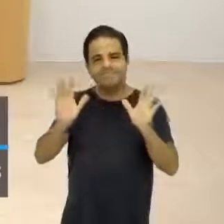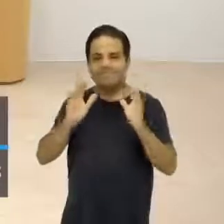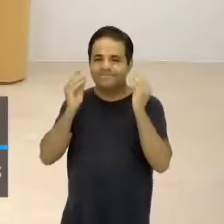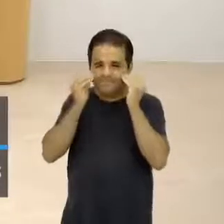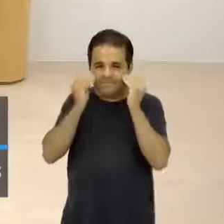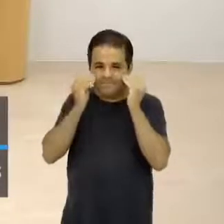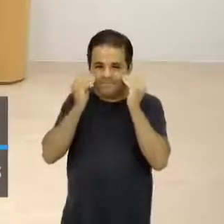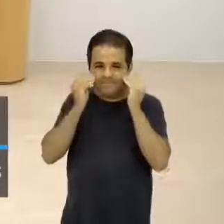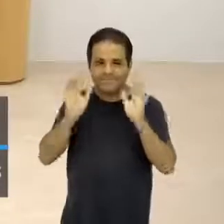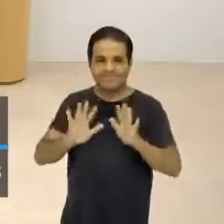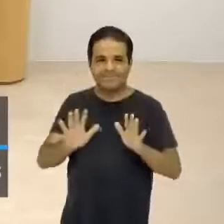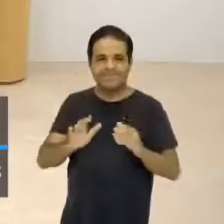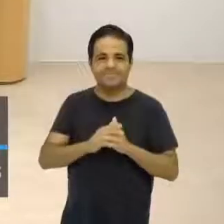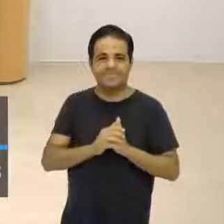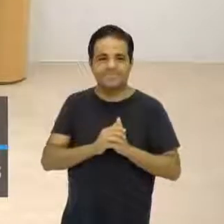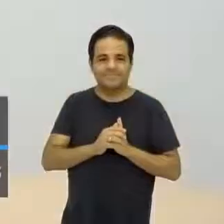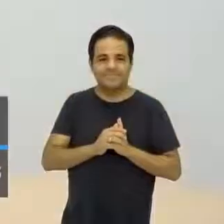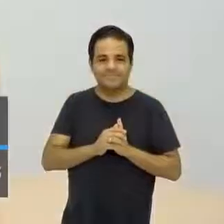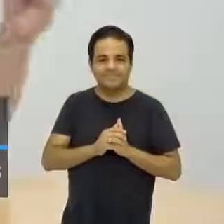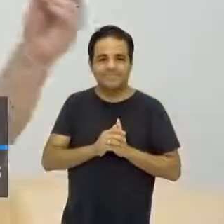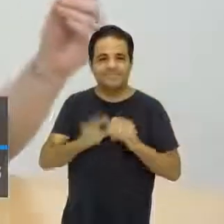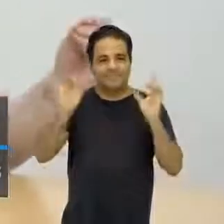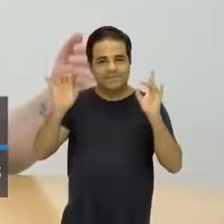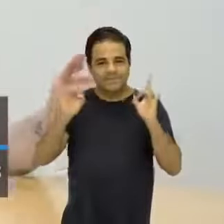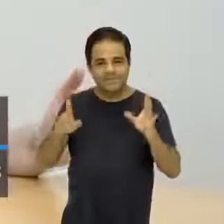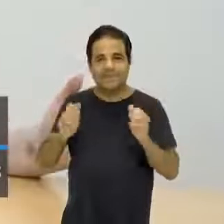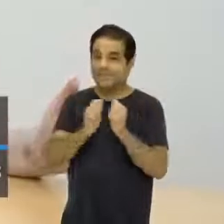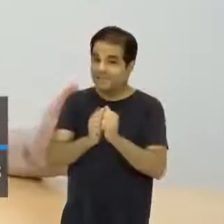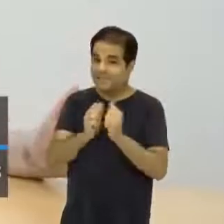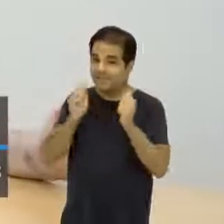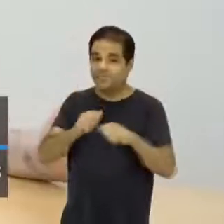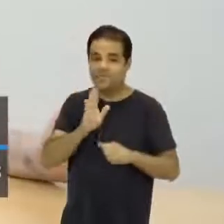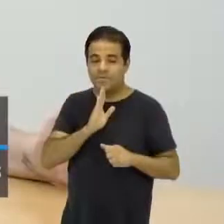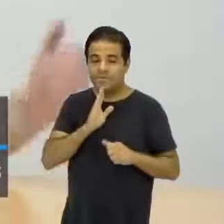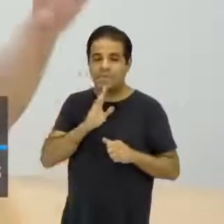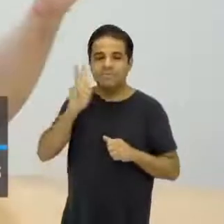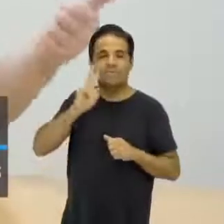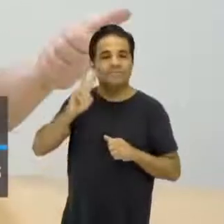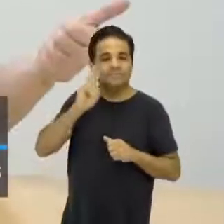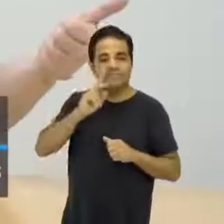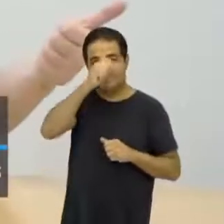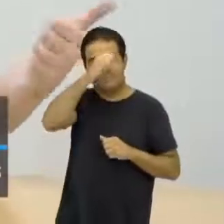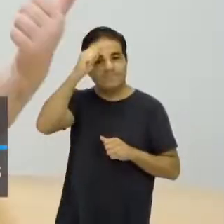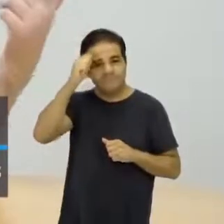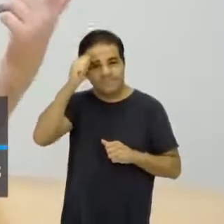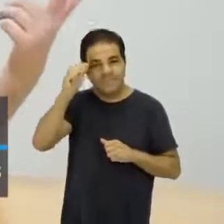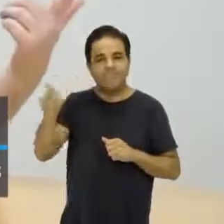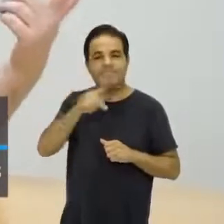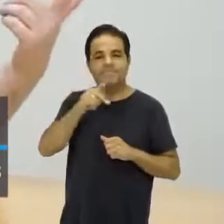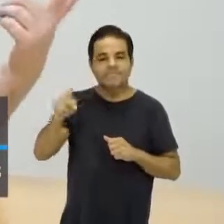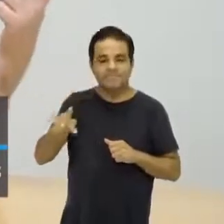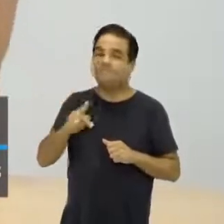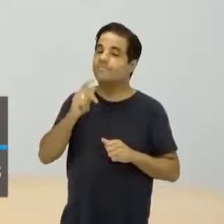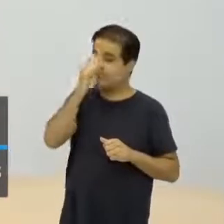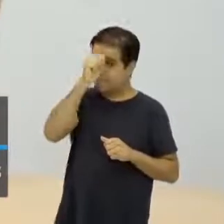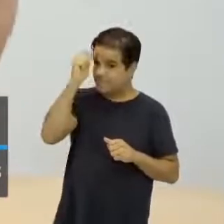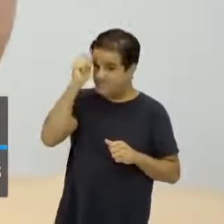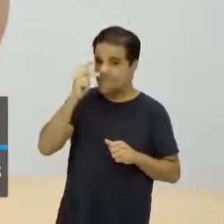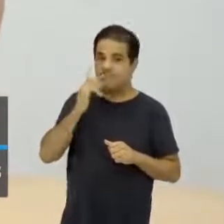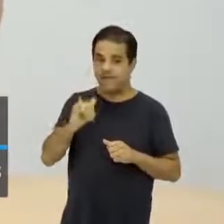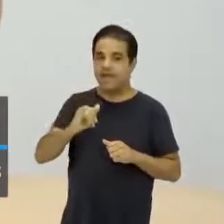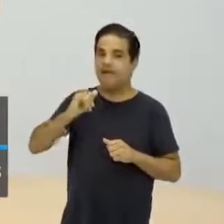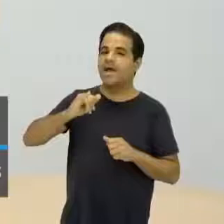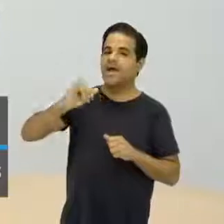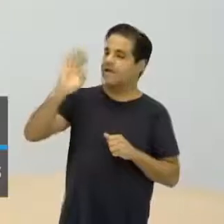Tchau, tchau. Que honra foi ter podido conhecer um pouco mais do Alcides professor, do Alcides pai e